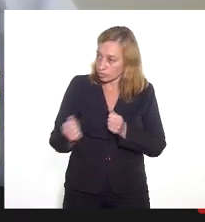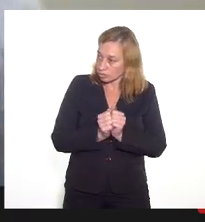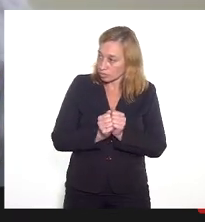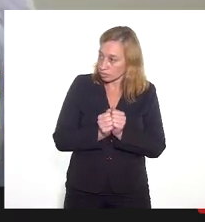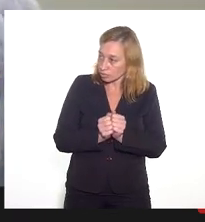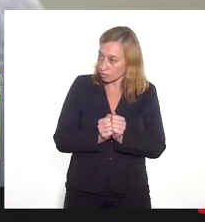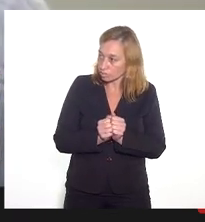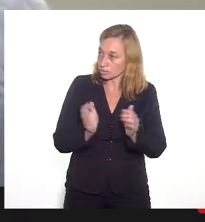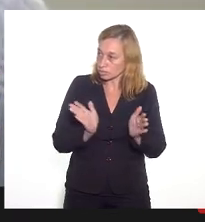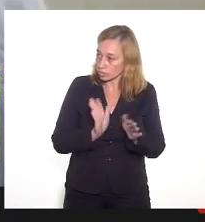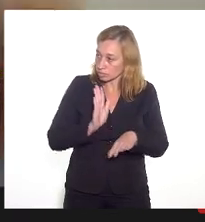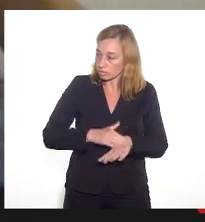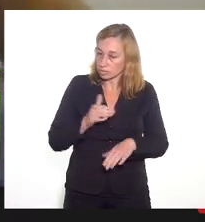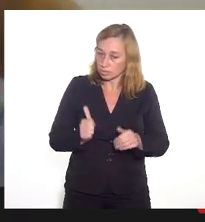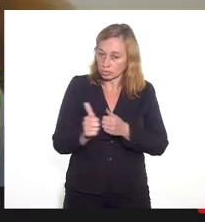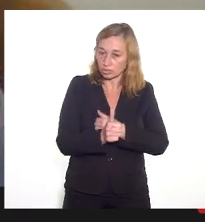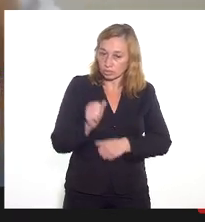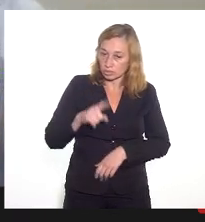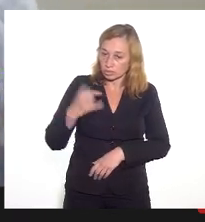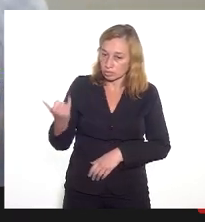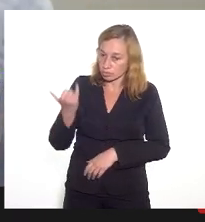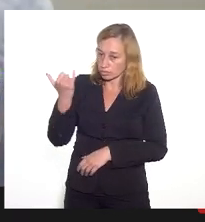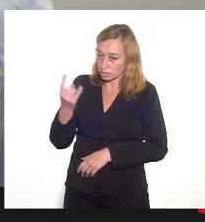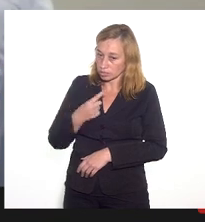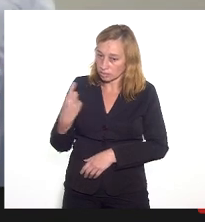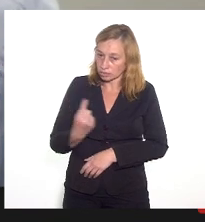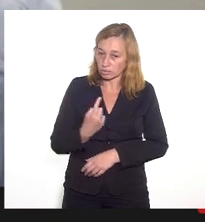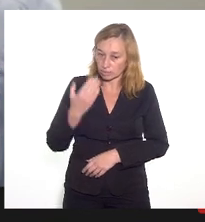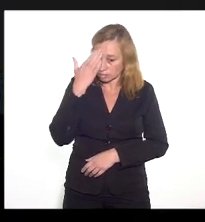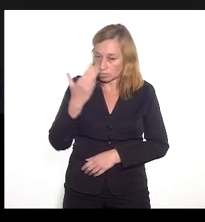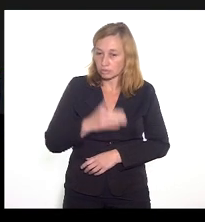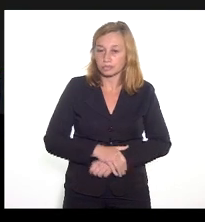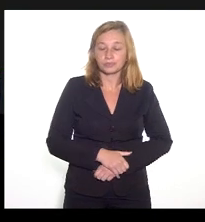mais essa frente, literalmente, é muito importante para nós. Obrigado mesmo.